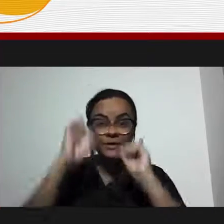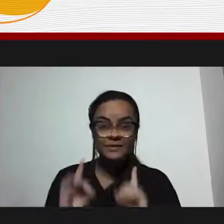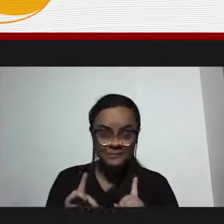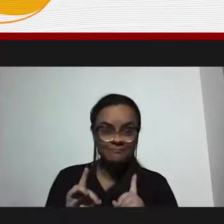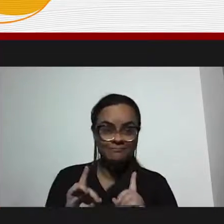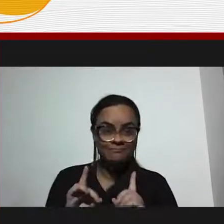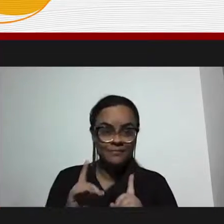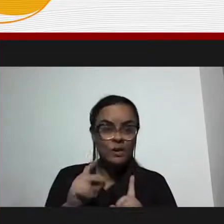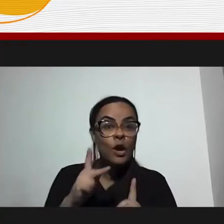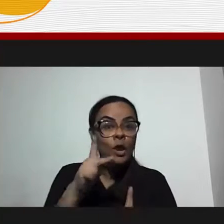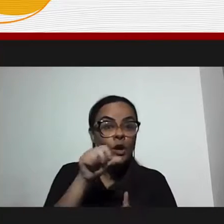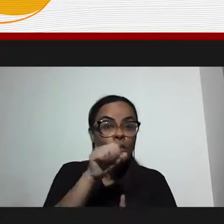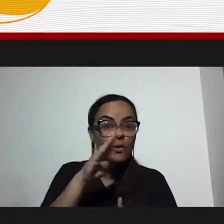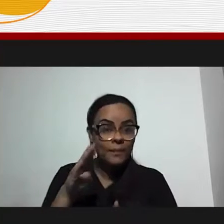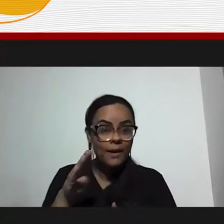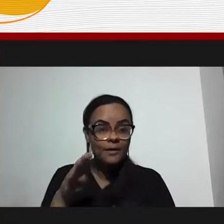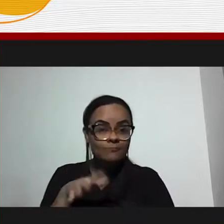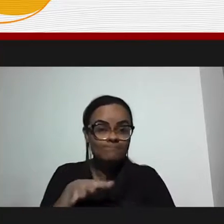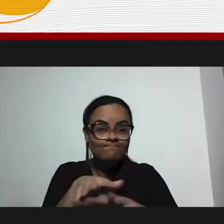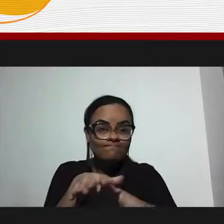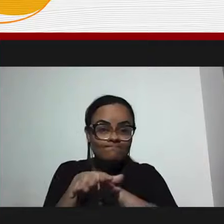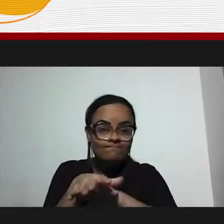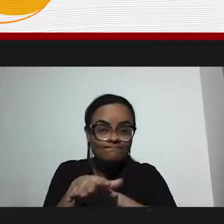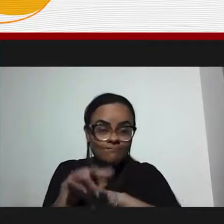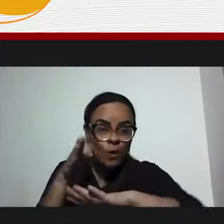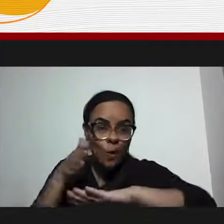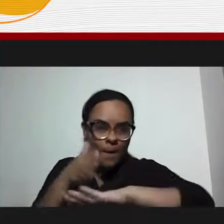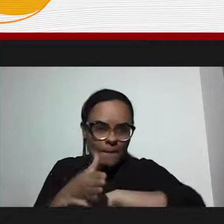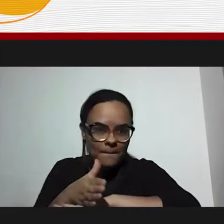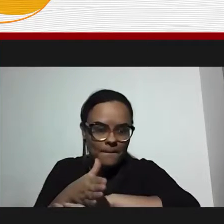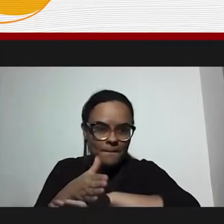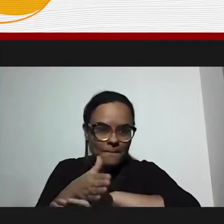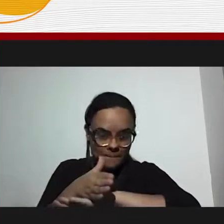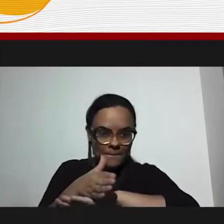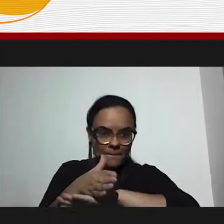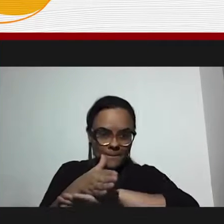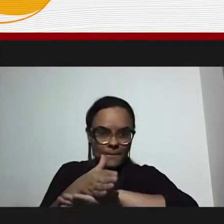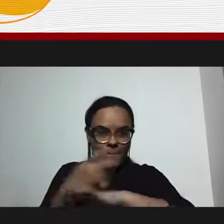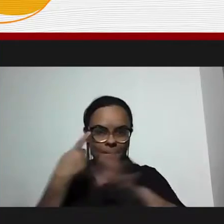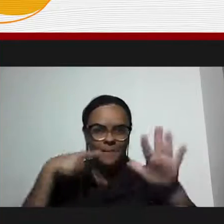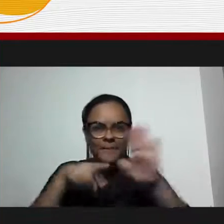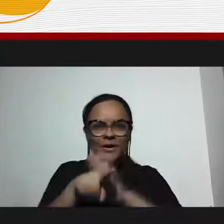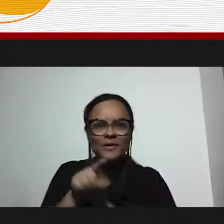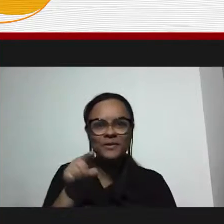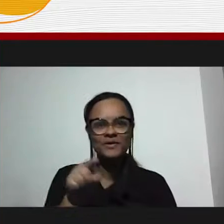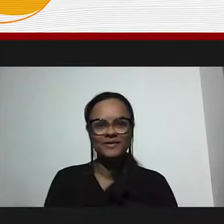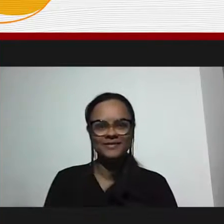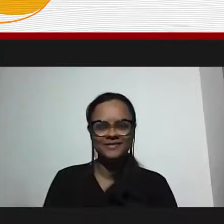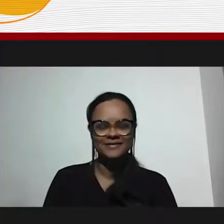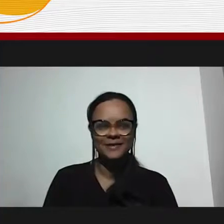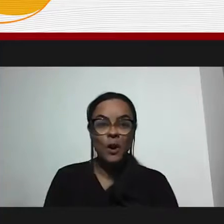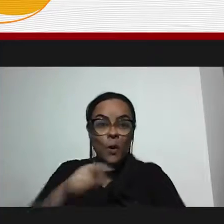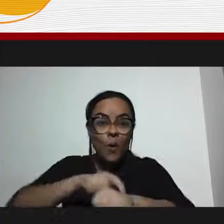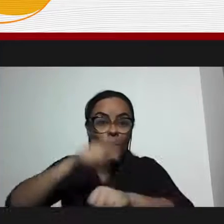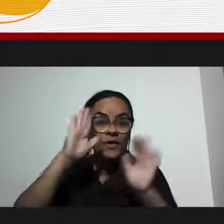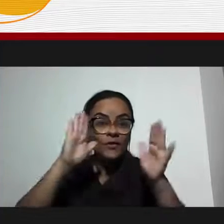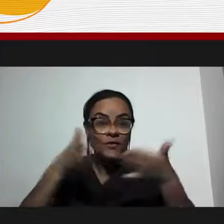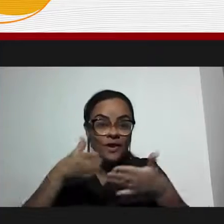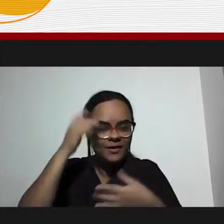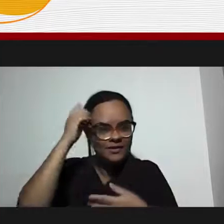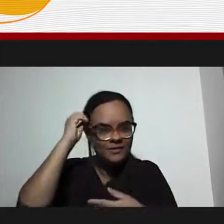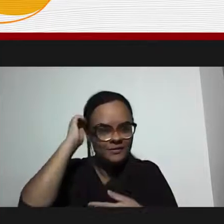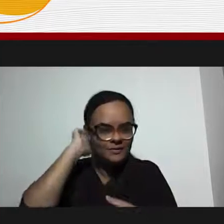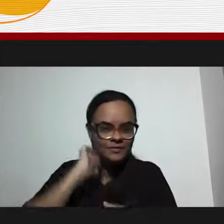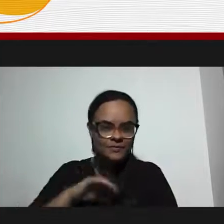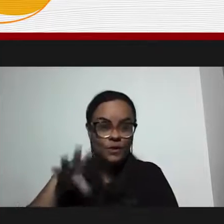do PSB Inclusão, para que elas entrassem aqui ao vivo e te fizessem uma pergunta. Então, esse é o momento. Nós vamos